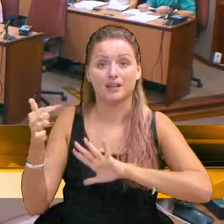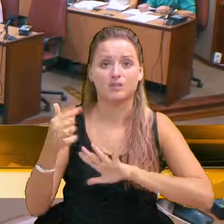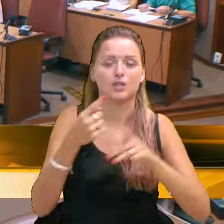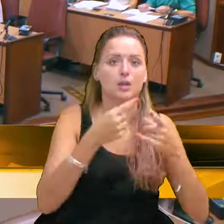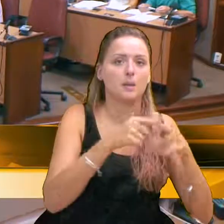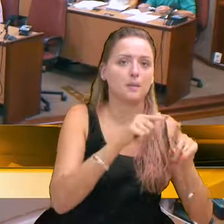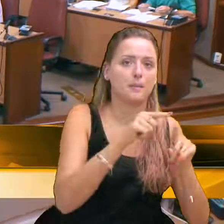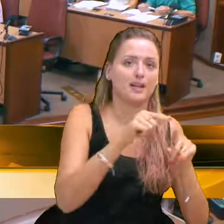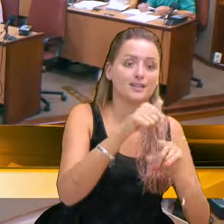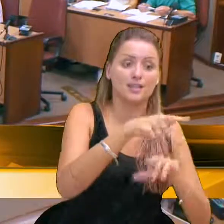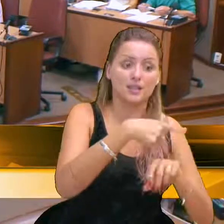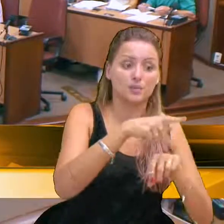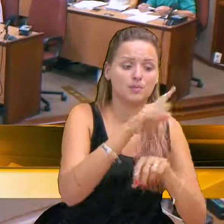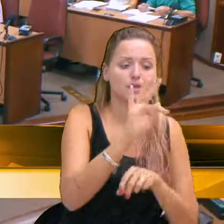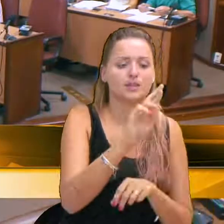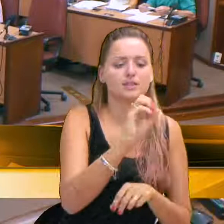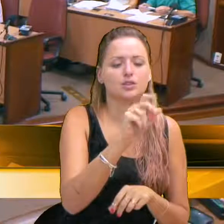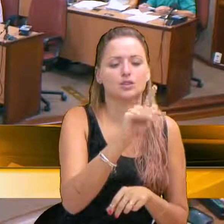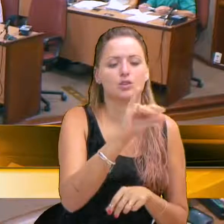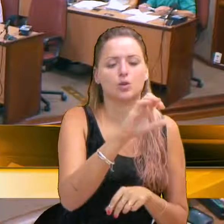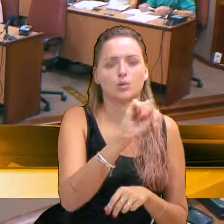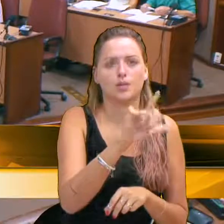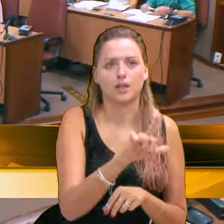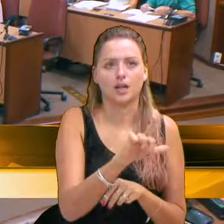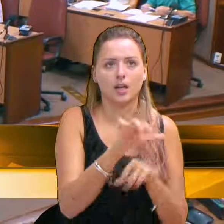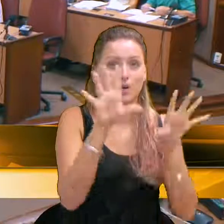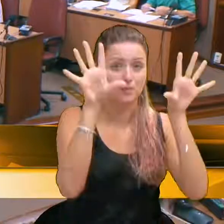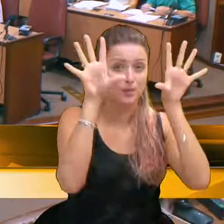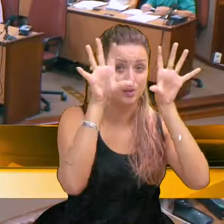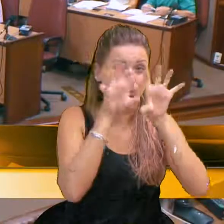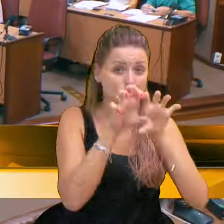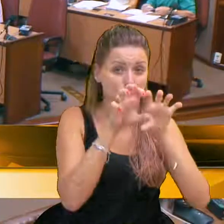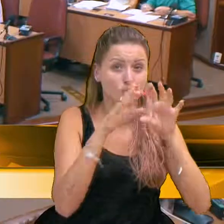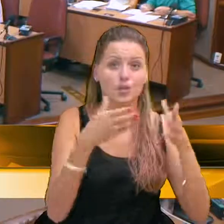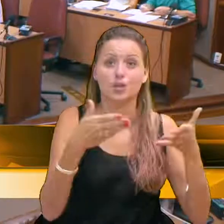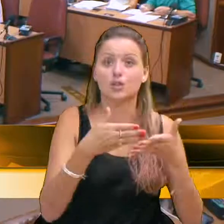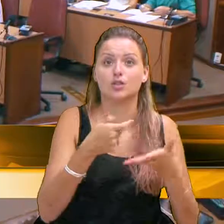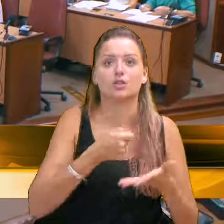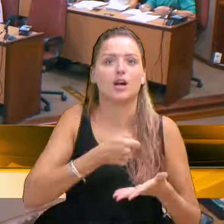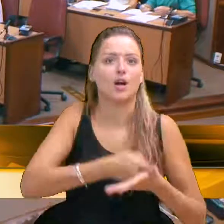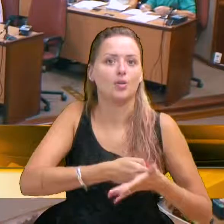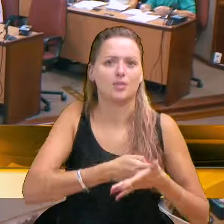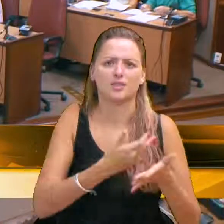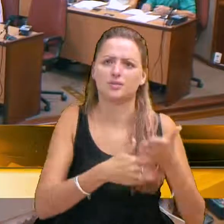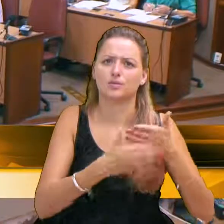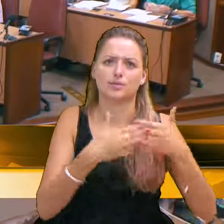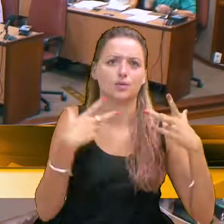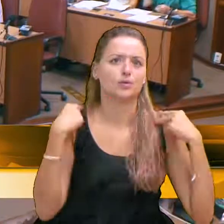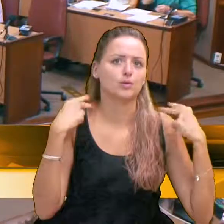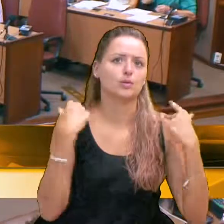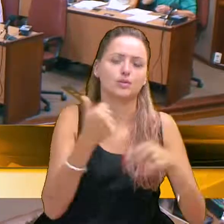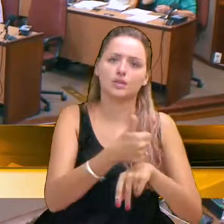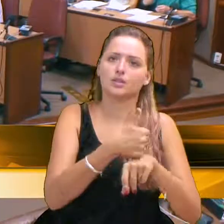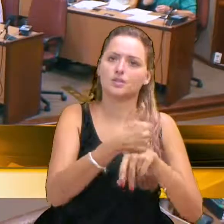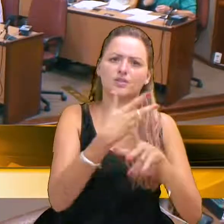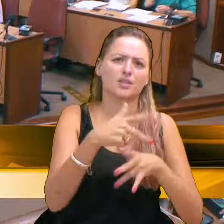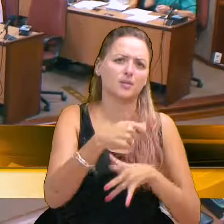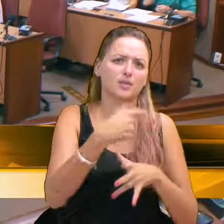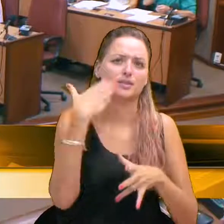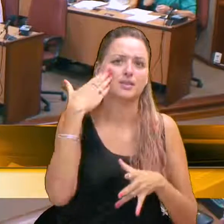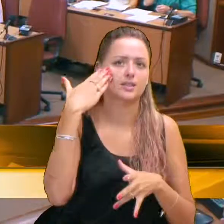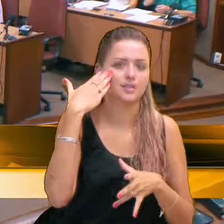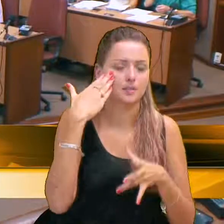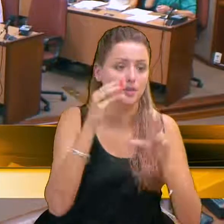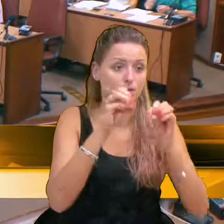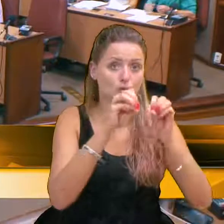há neblina, a partir das 18 horas, começou a cair a luz do dia, já é obrigação, todo motorista profissional deve saber isso, de acender